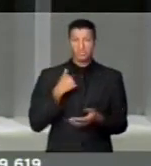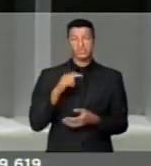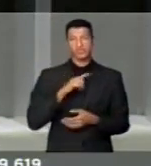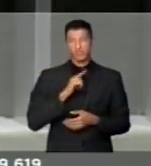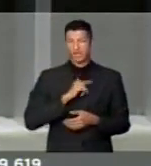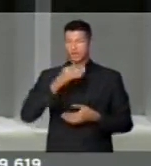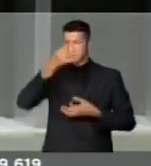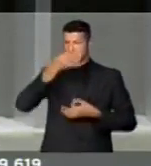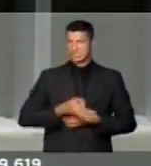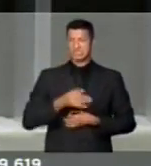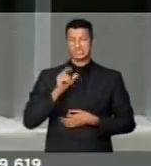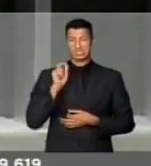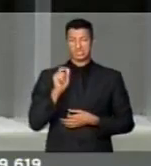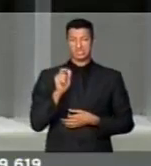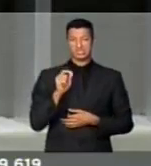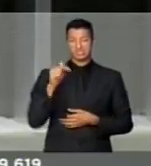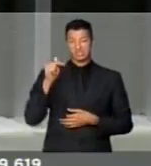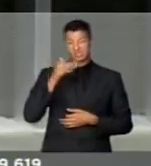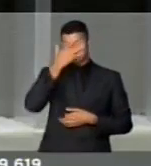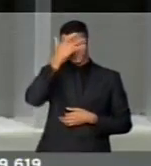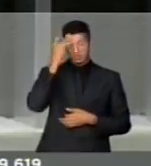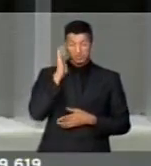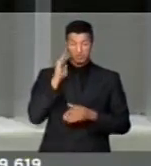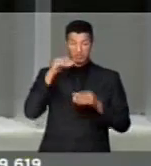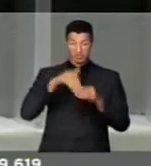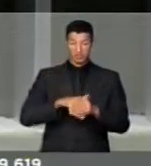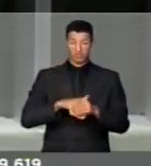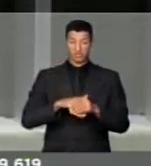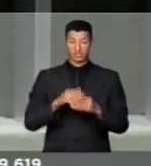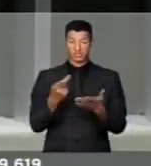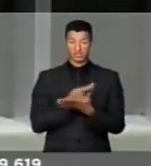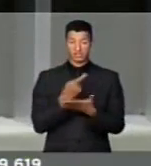tenho convicção que aqueles que votaram de